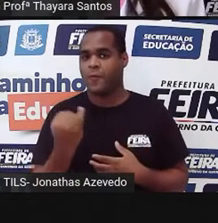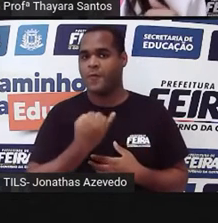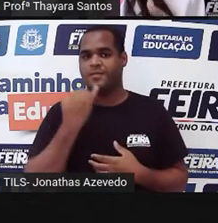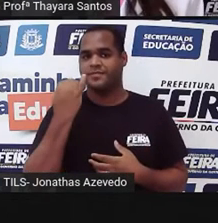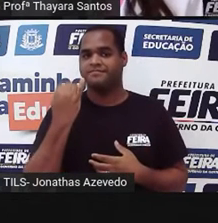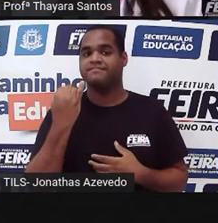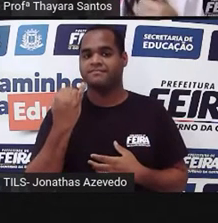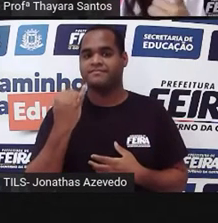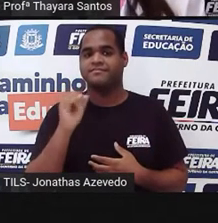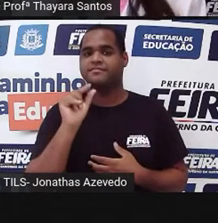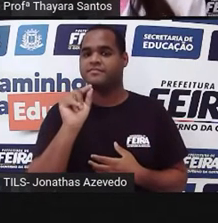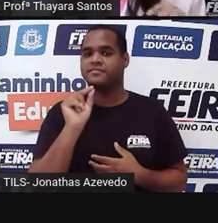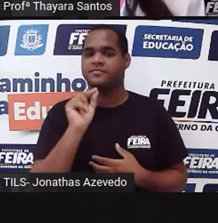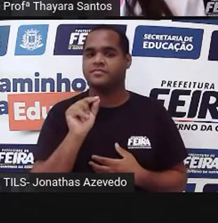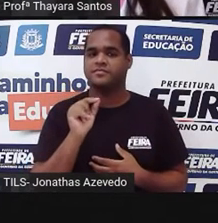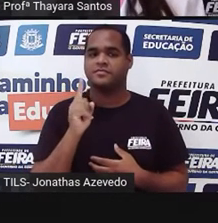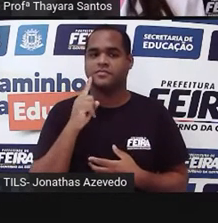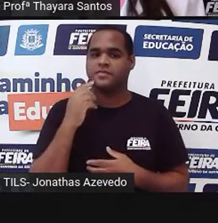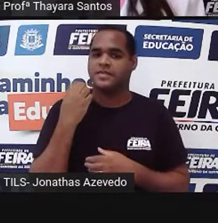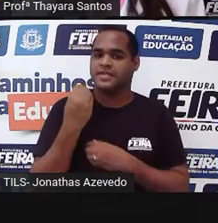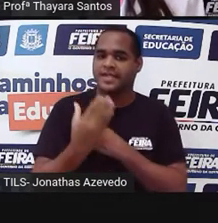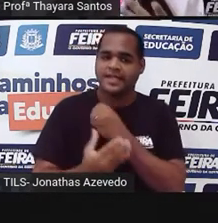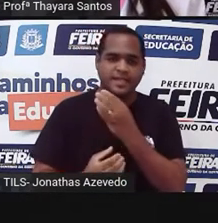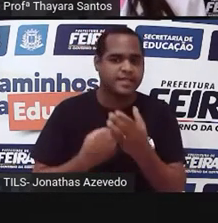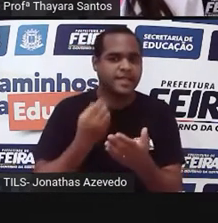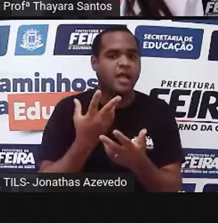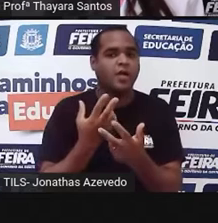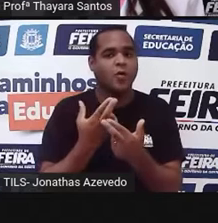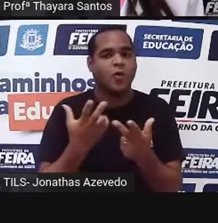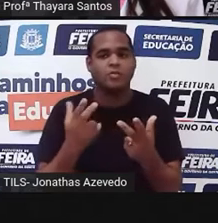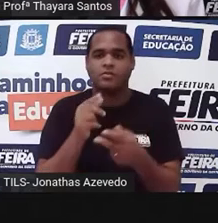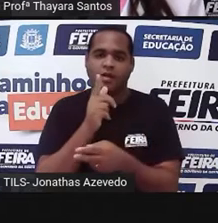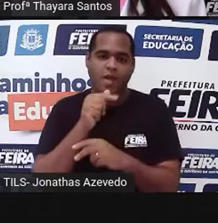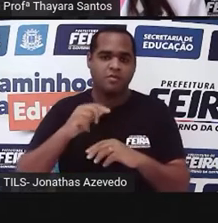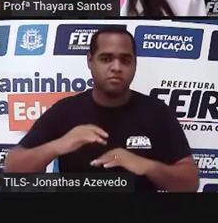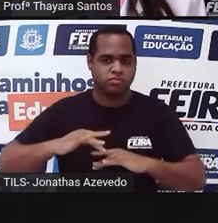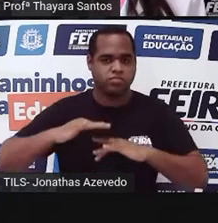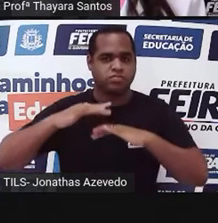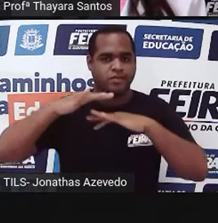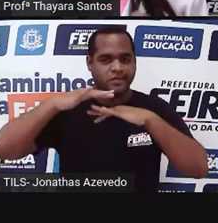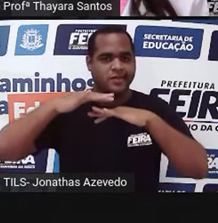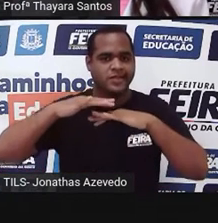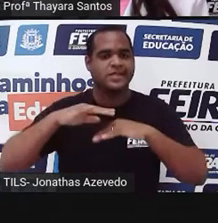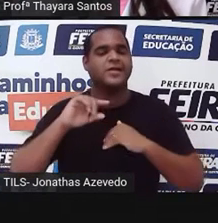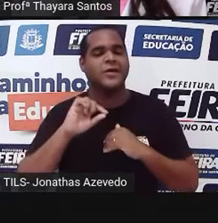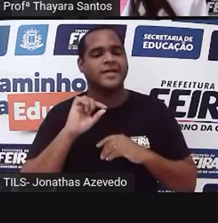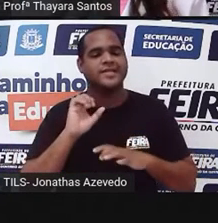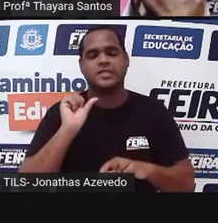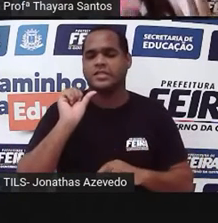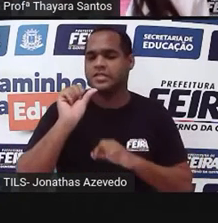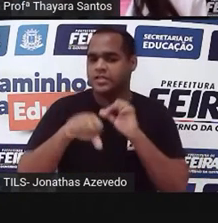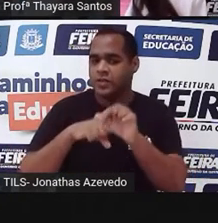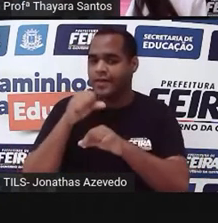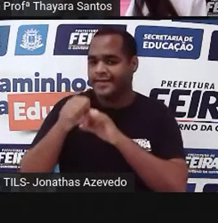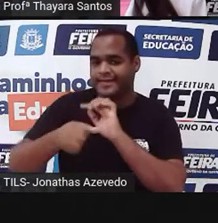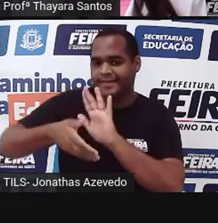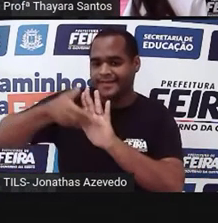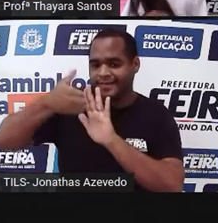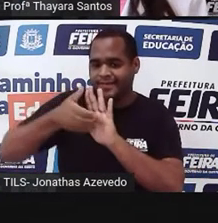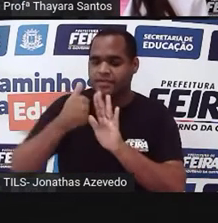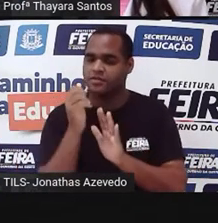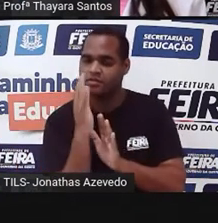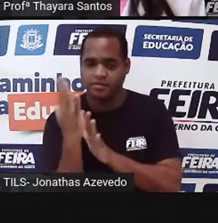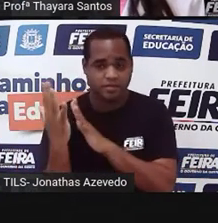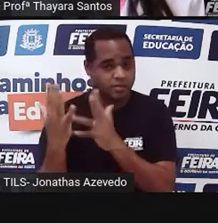é a categoria de provisão ou de abastecimento. Essa é mais fácil de entender. É quando a gente retira diretamente da